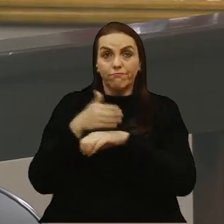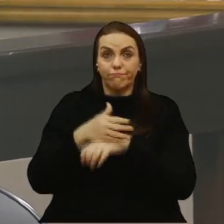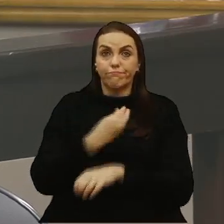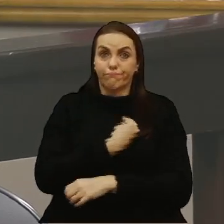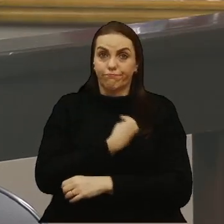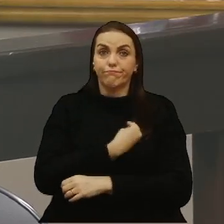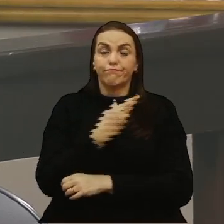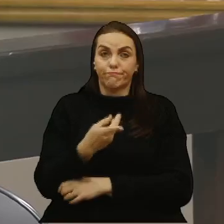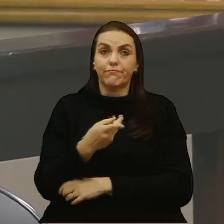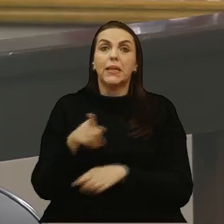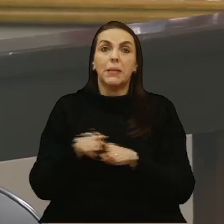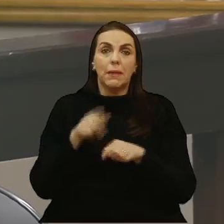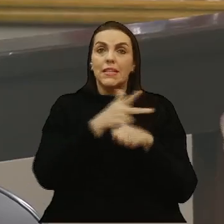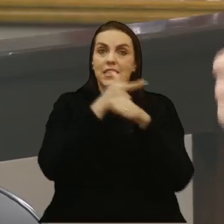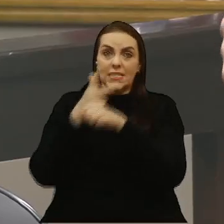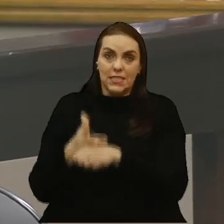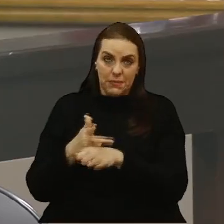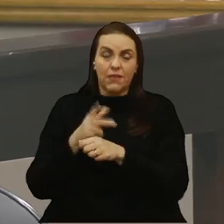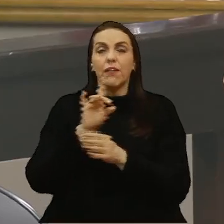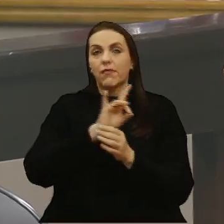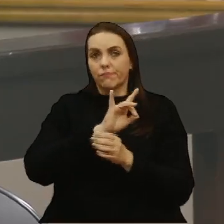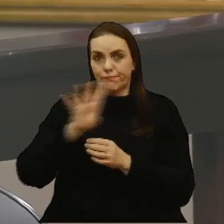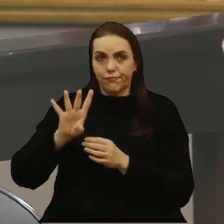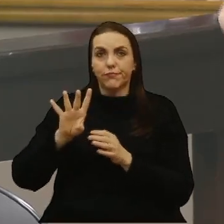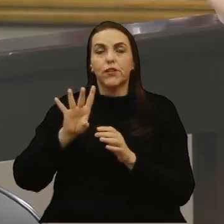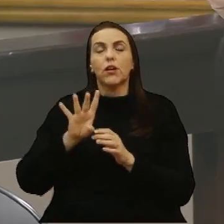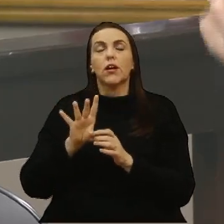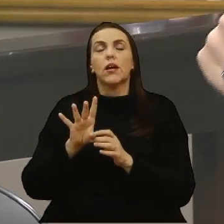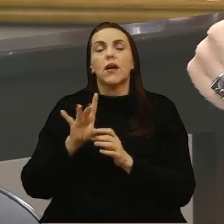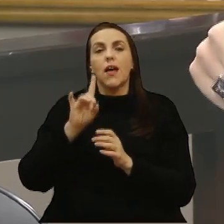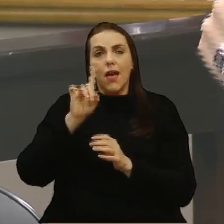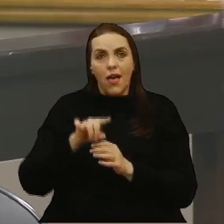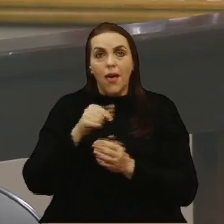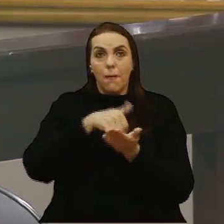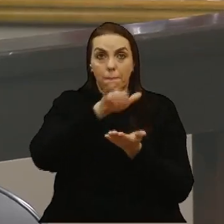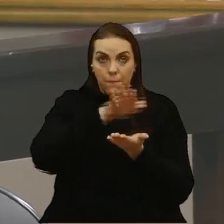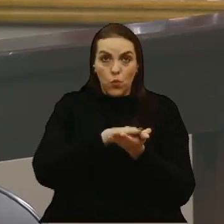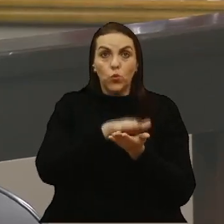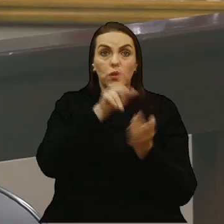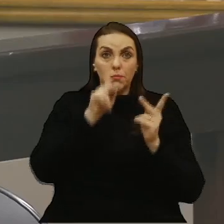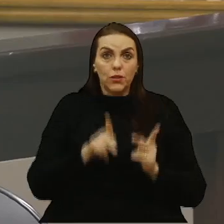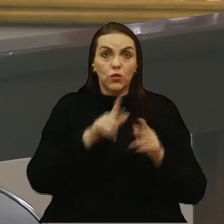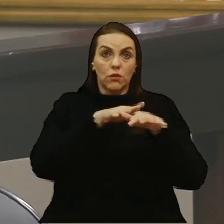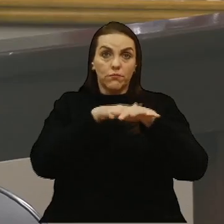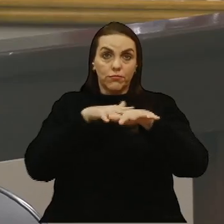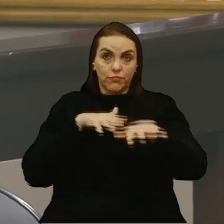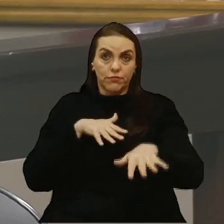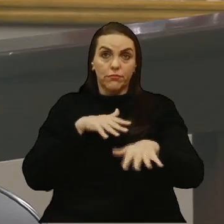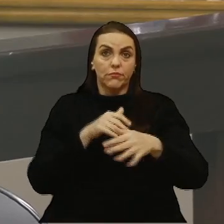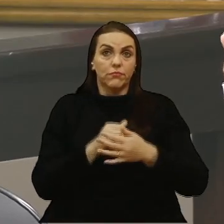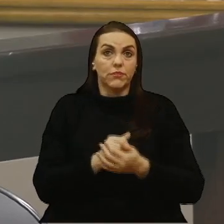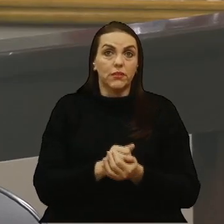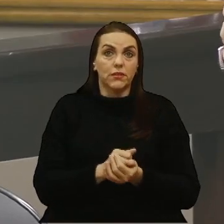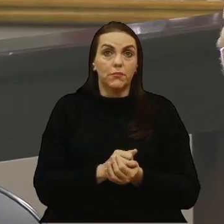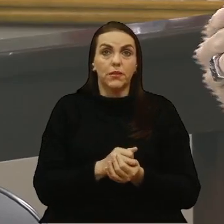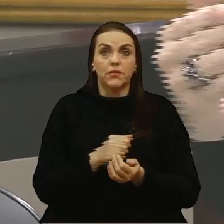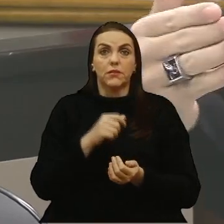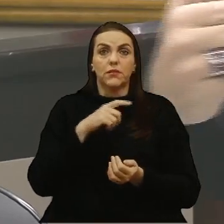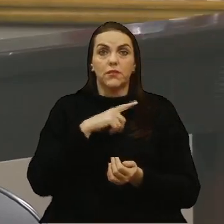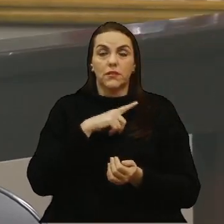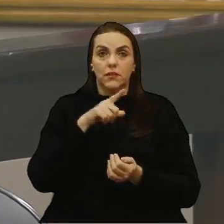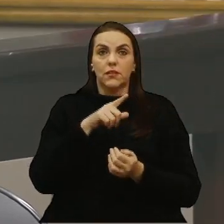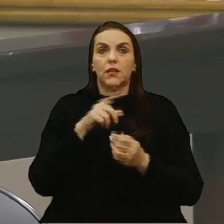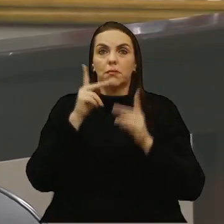até vou largar o vídeo semana que vem. Além disso, além de multar quem está ali na fila, vereador Capitão, aí o pessoal do